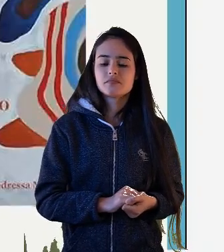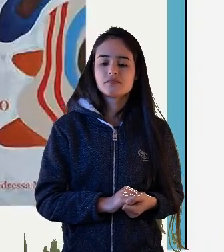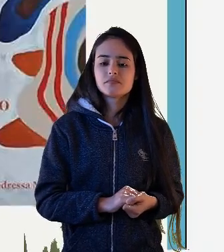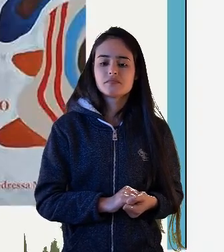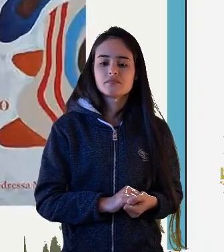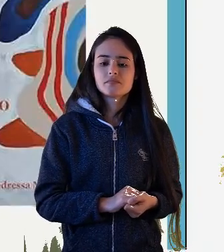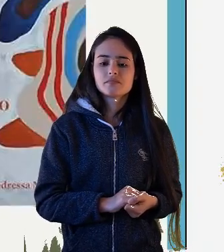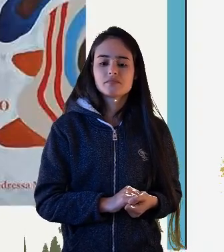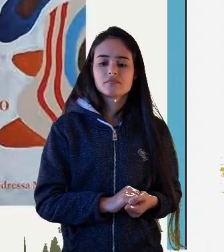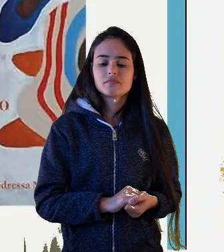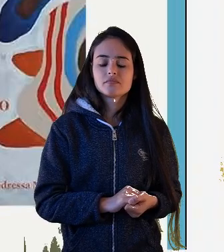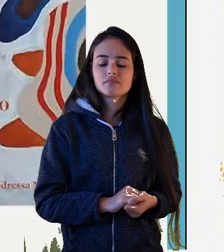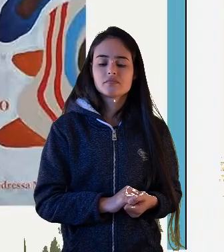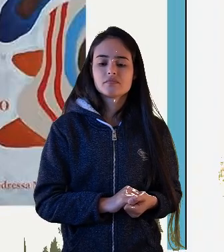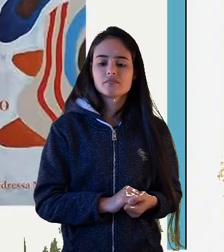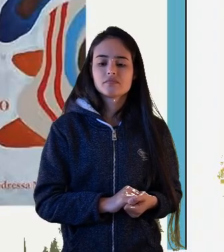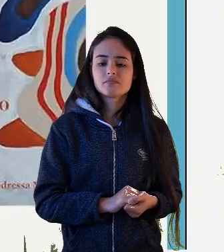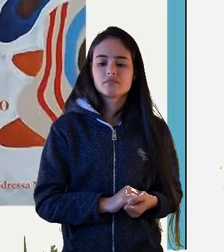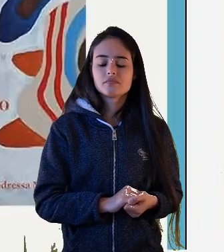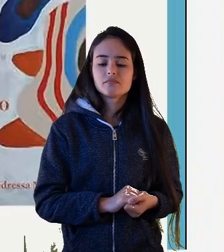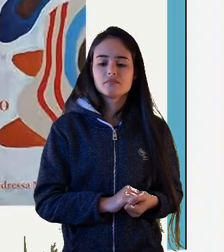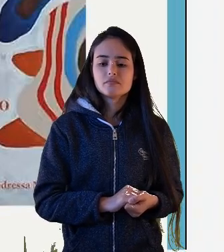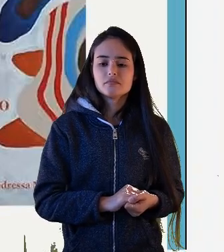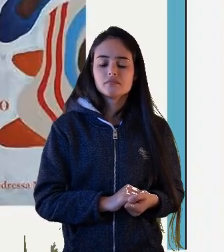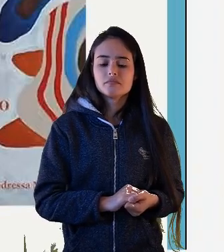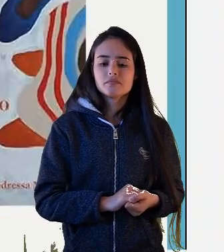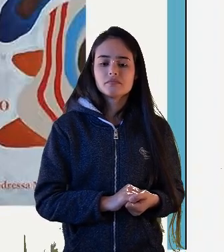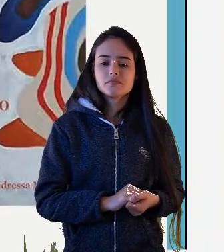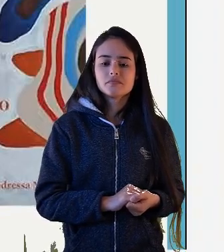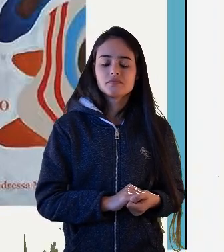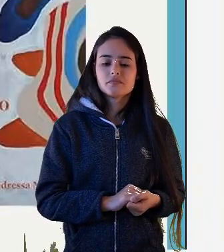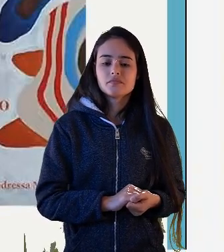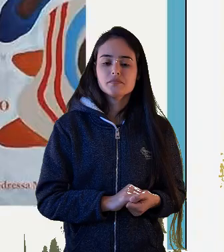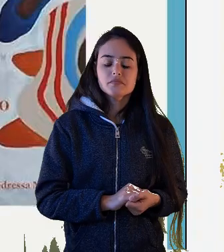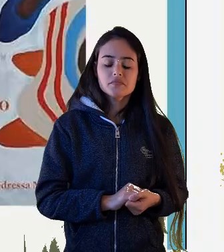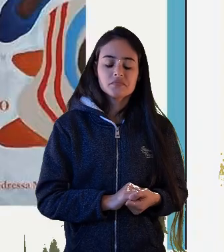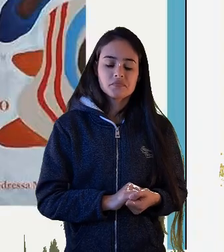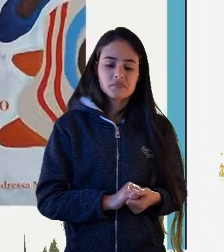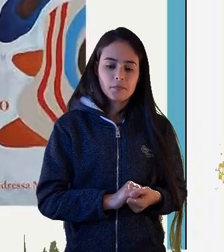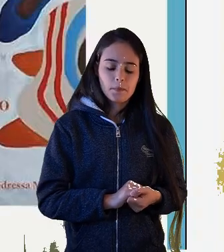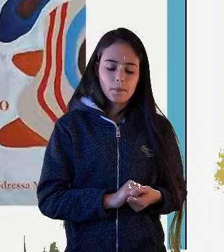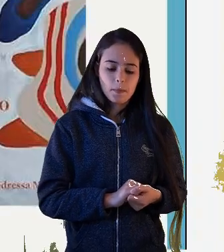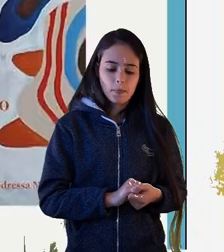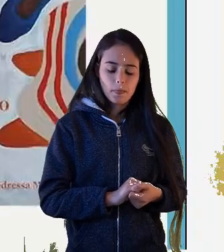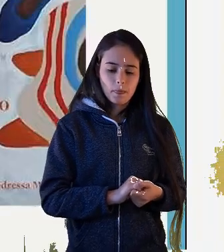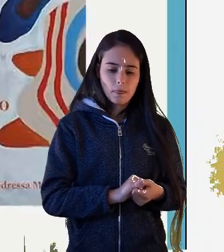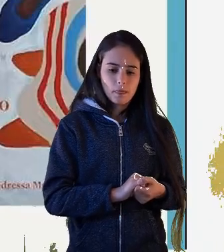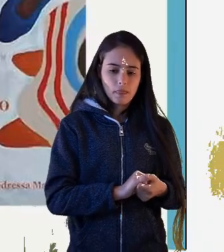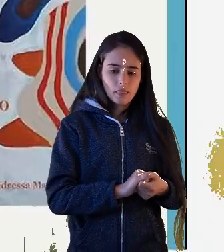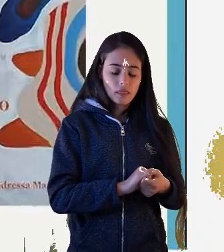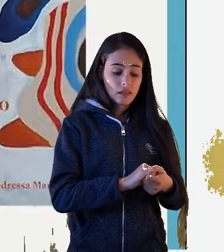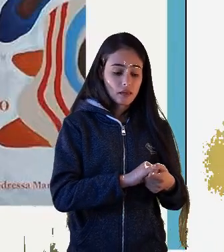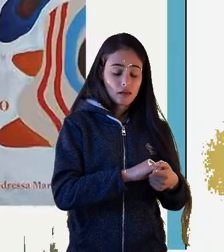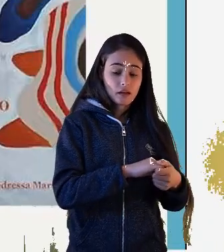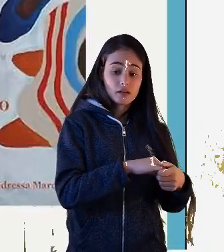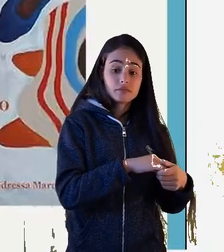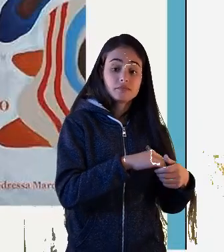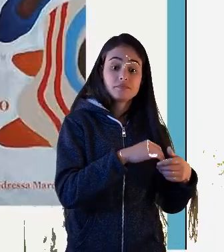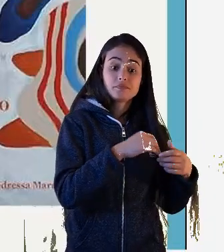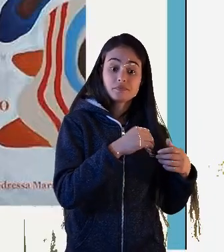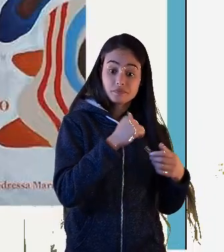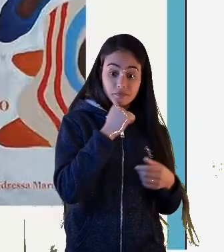Literafro, tá? Se vocês quiserem, a da construção é bem recente, a gente acabou de publicar. Se vocês quiserem depois dar uma olhadinha, né, para ver se